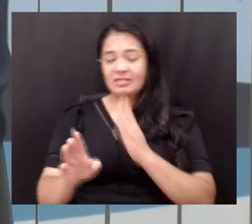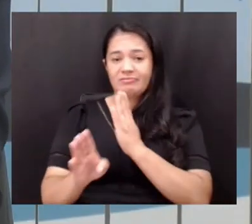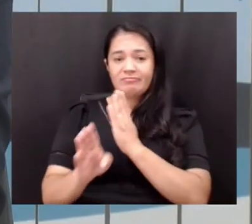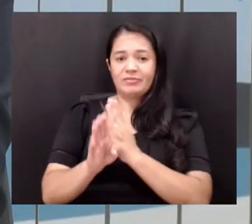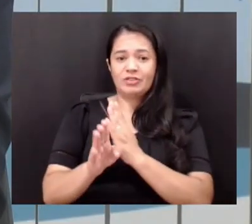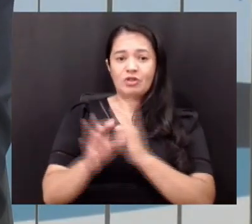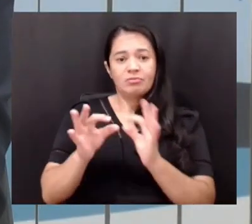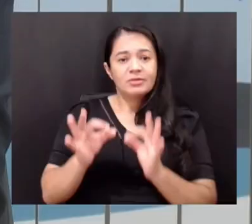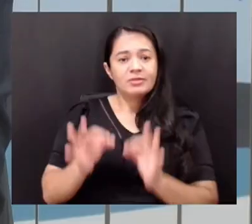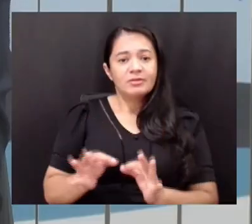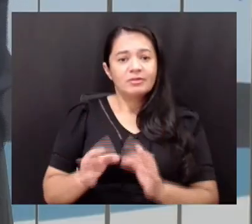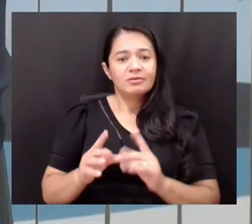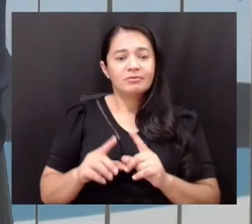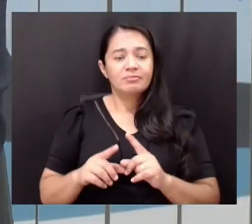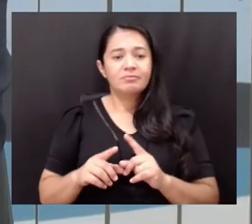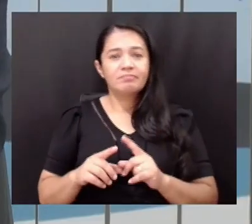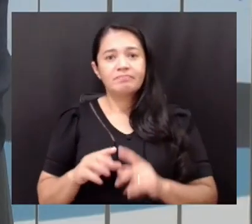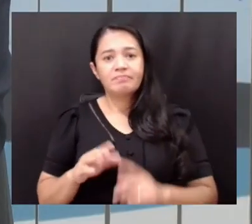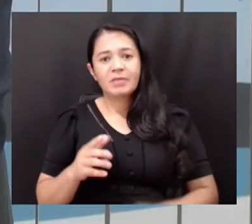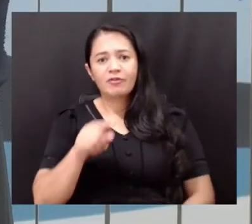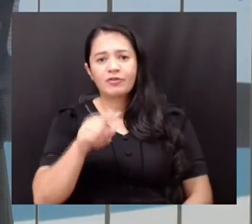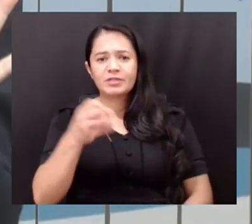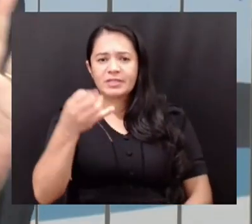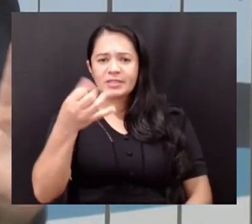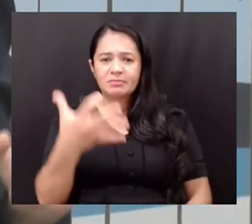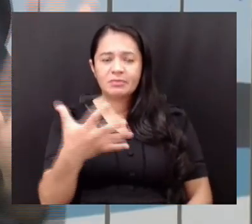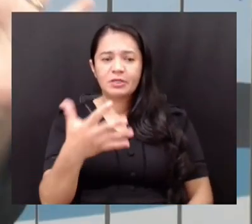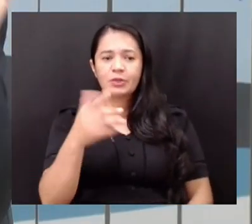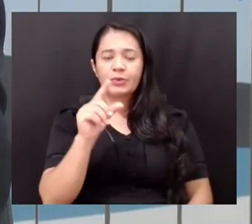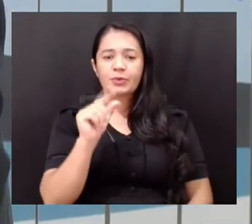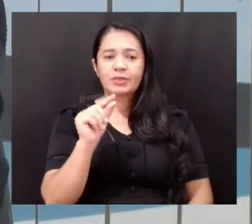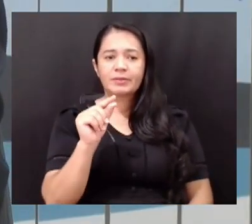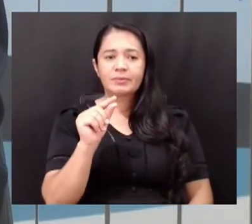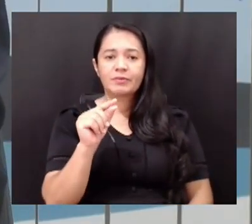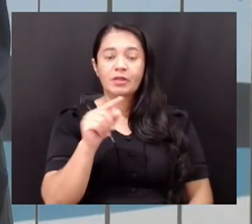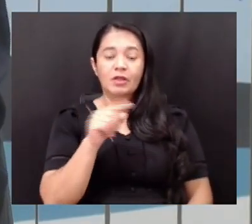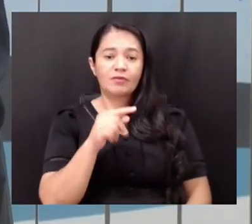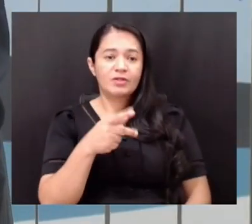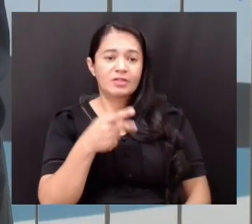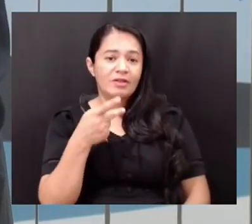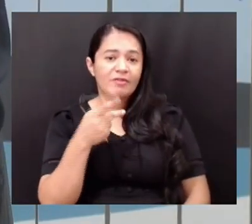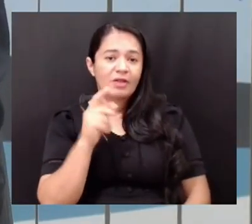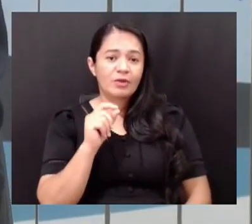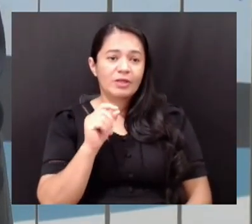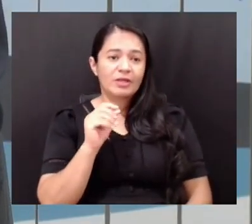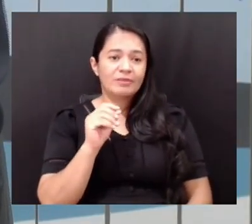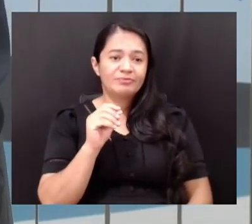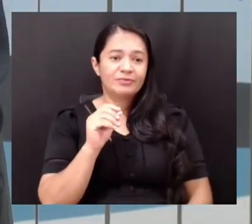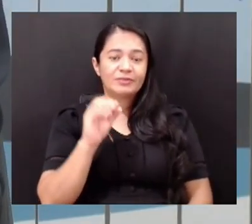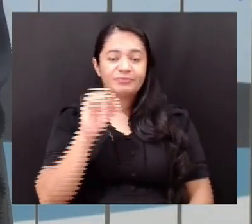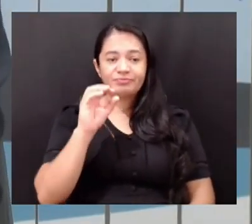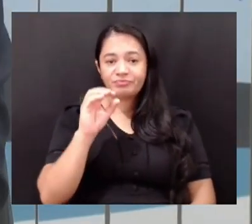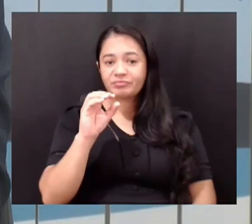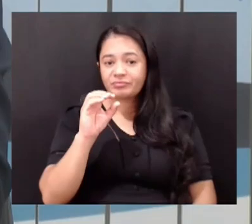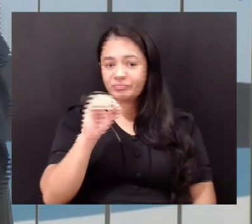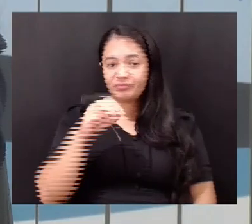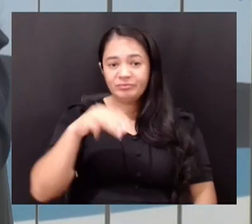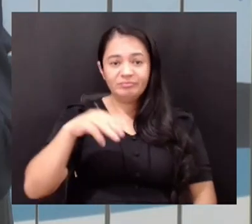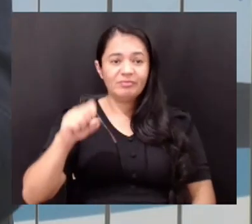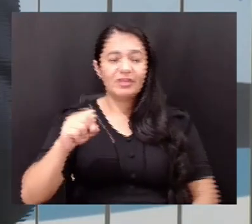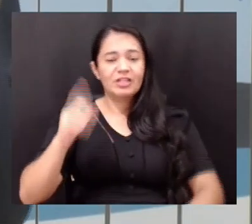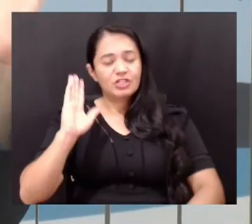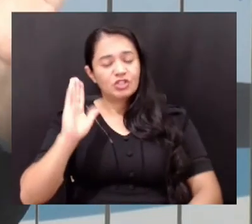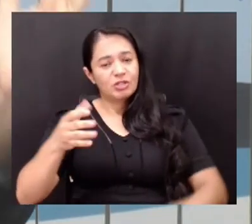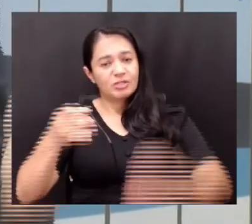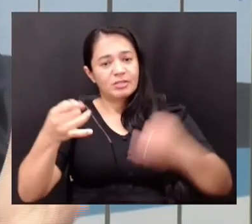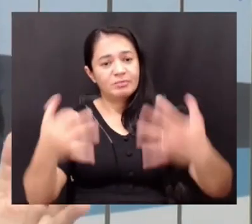E você tocou num outro ponto, que você está falando aquilo que a Organização Internacional do Trabalho coloca. A gente tem